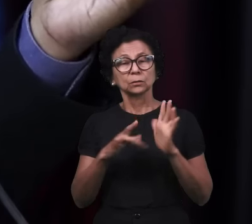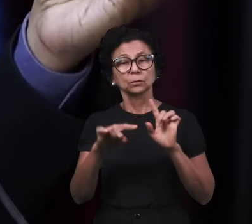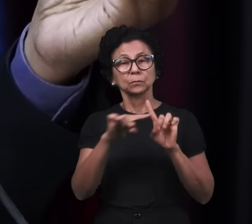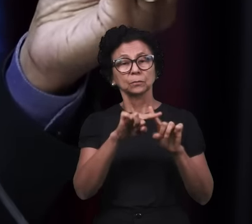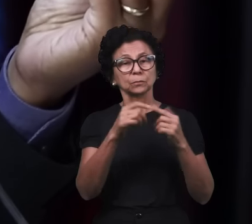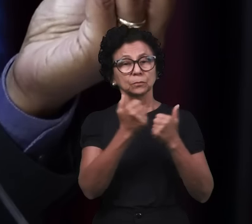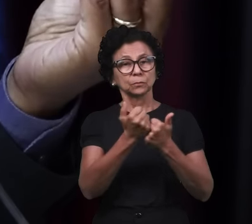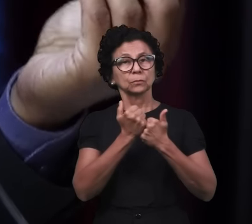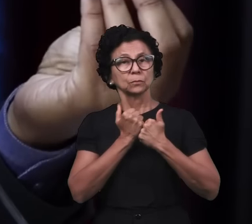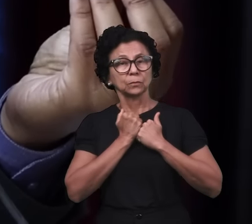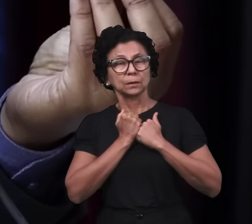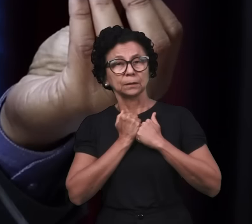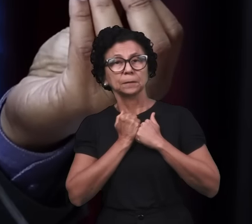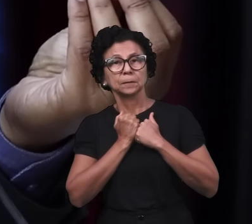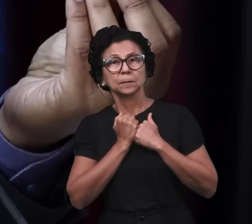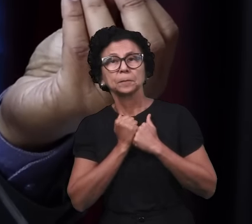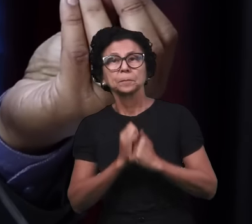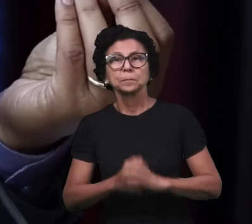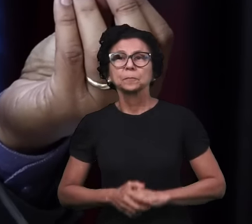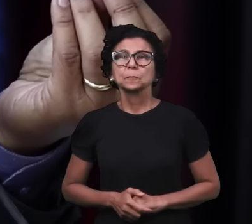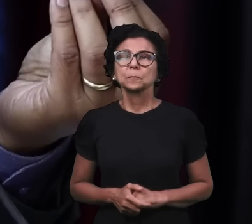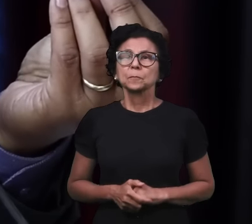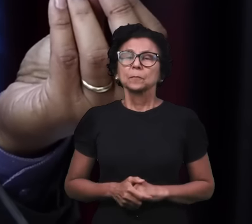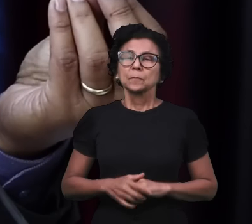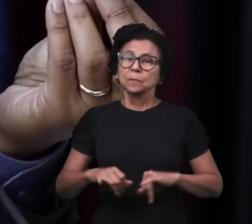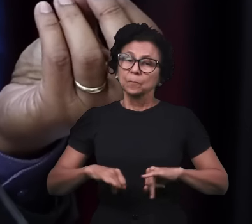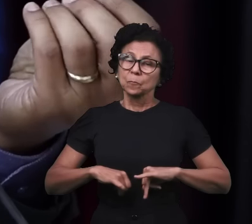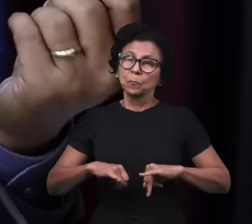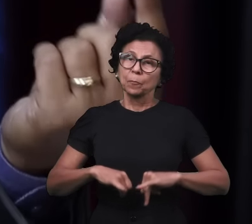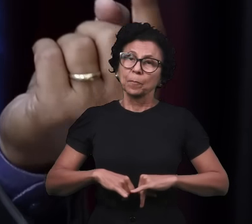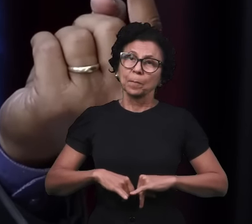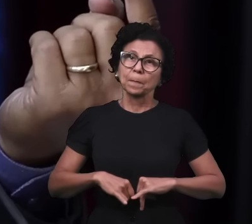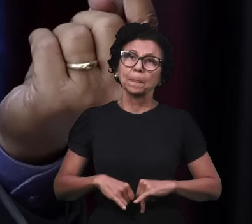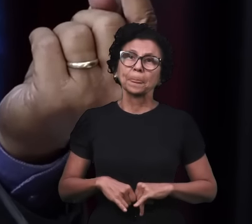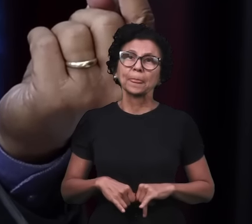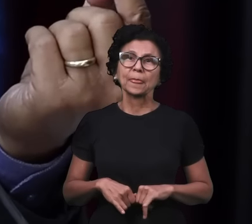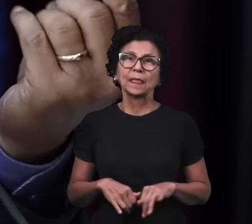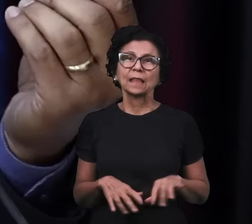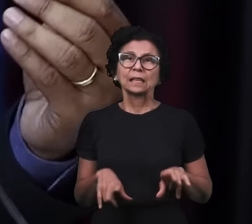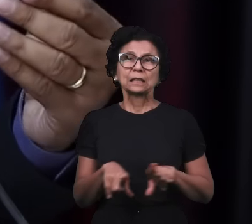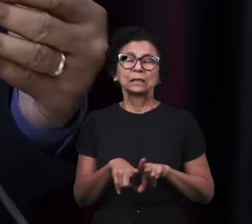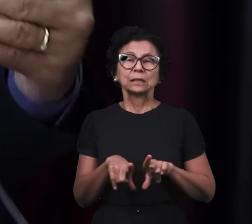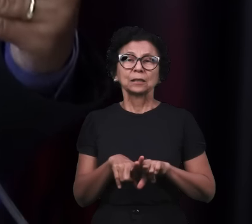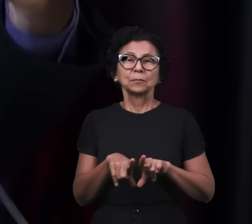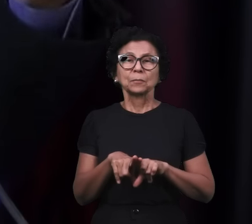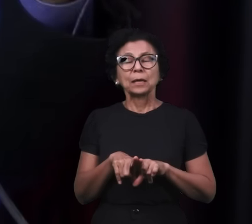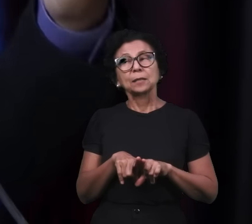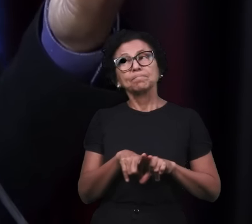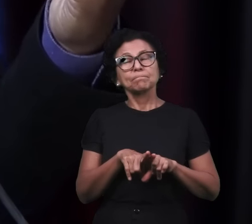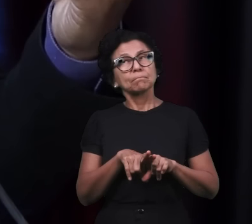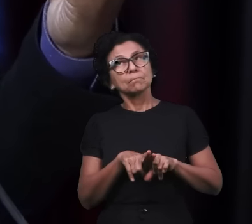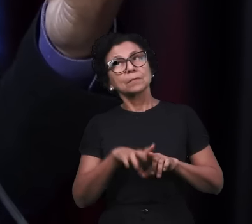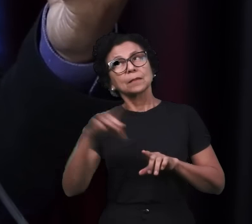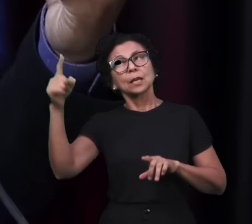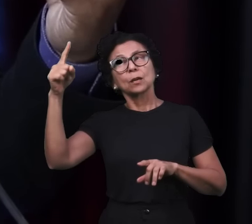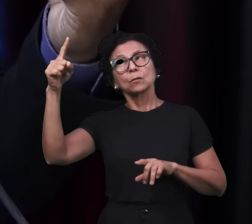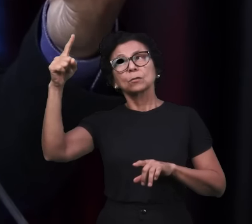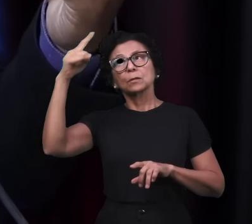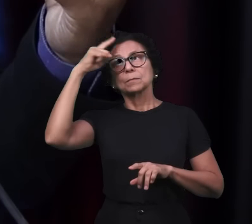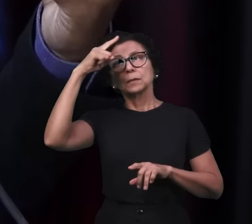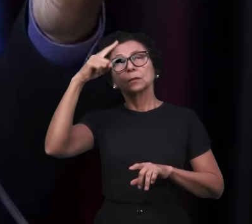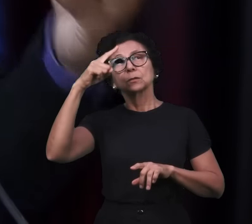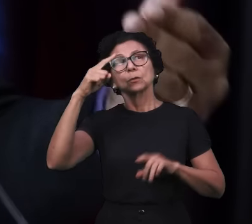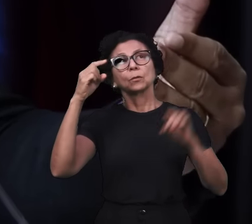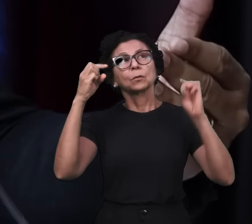nesse primeiro momento, o Senhor diz a Moisés que ferisse a rocha, mas adiante o Senhor já diz, olha,